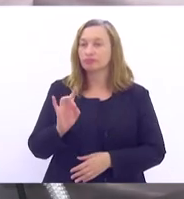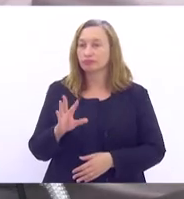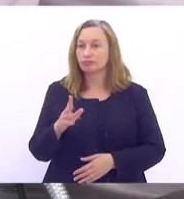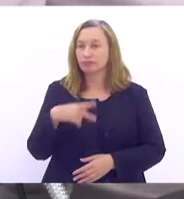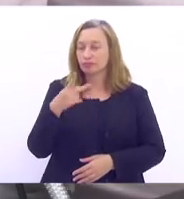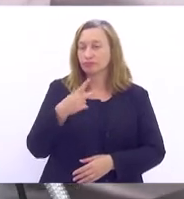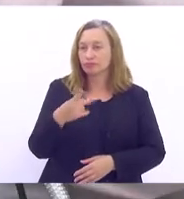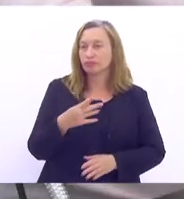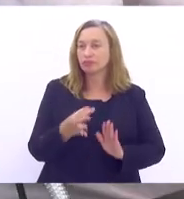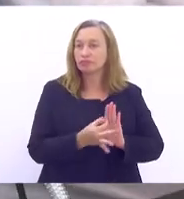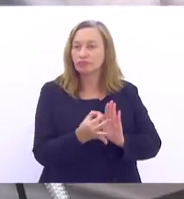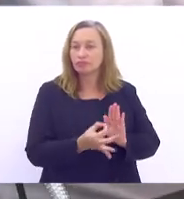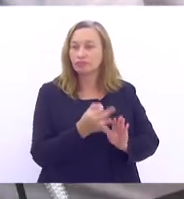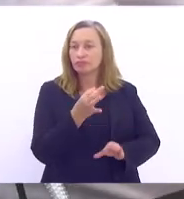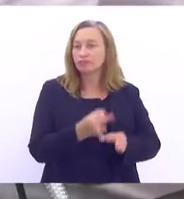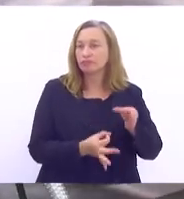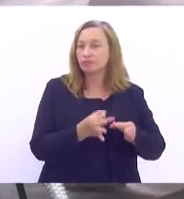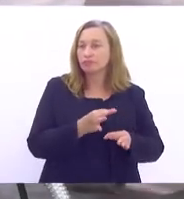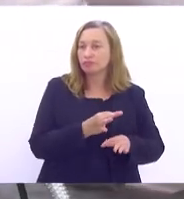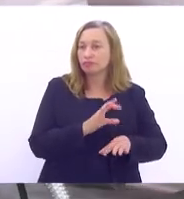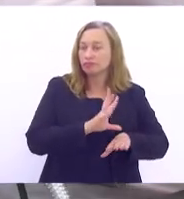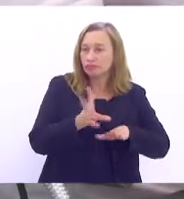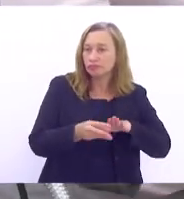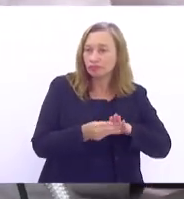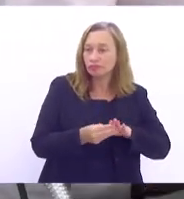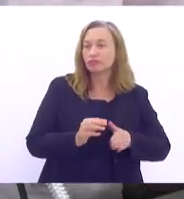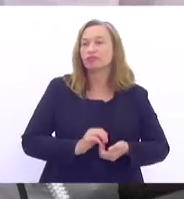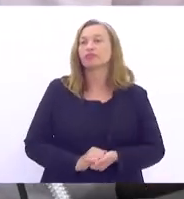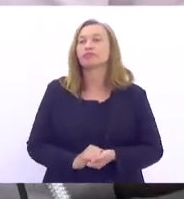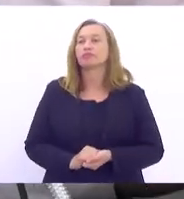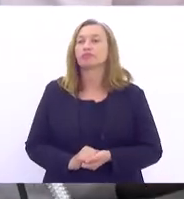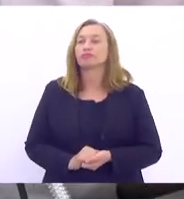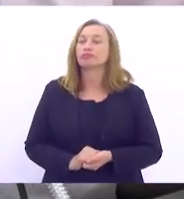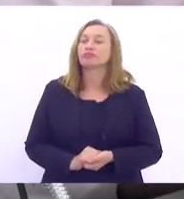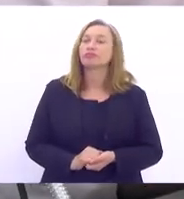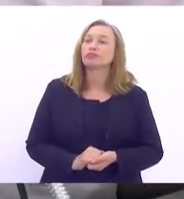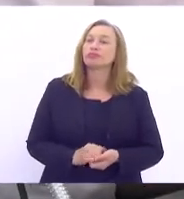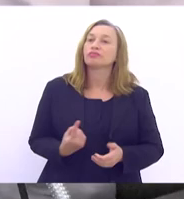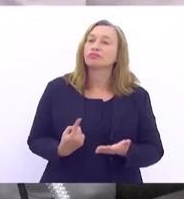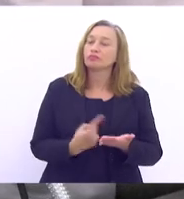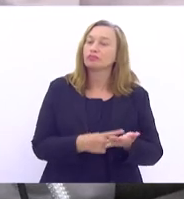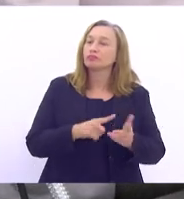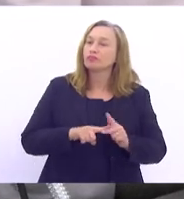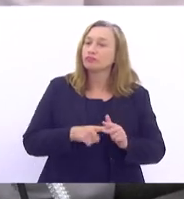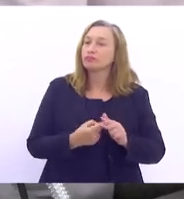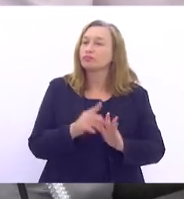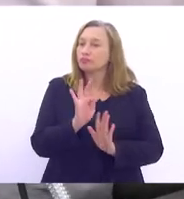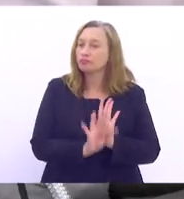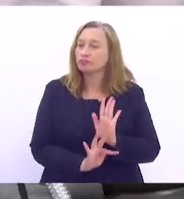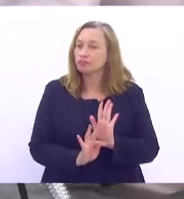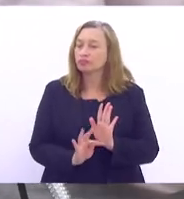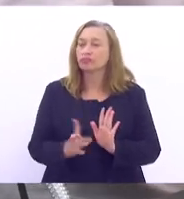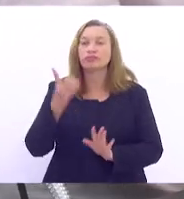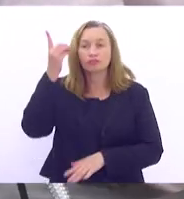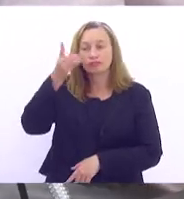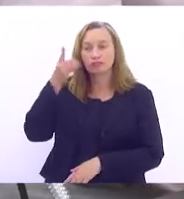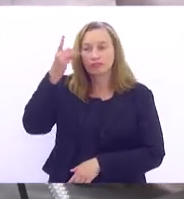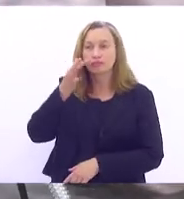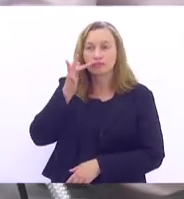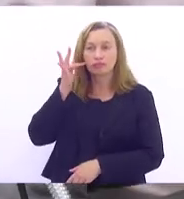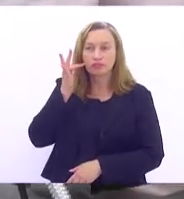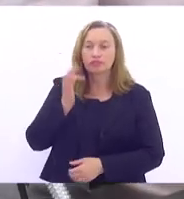o parecer, ele é pela juridicidade com emendas. E aqui fica o compromisso de acertar o texto com o gabinete do deputado Serafini.